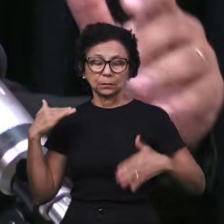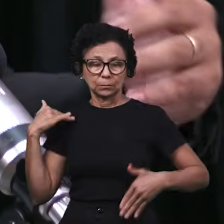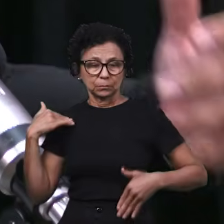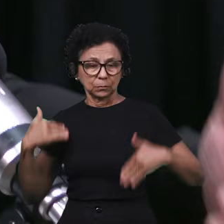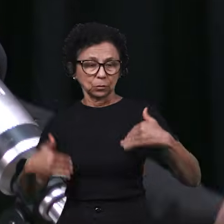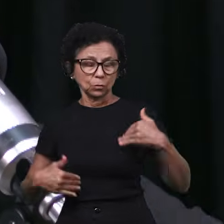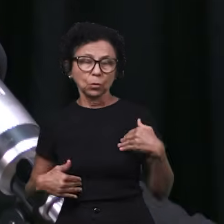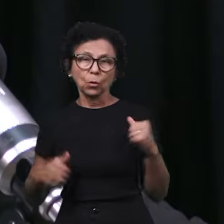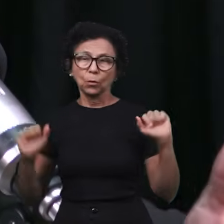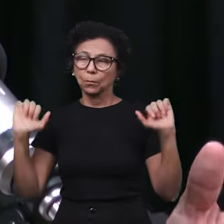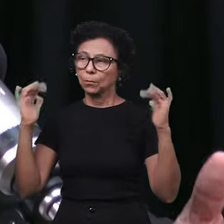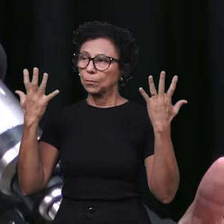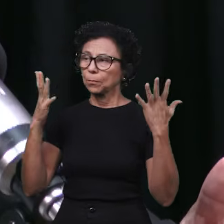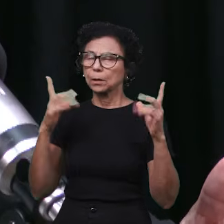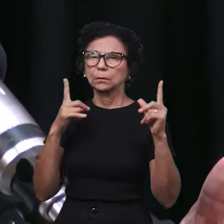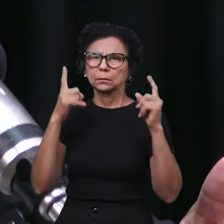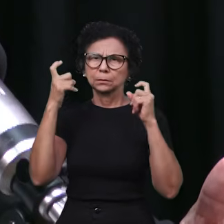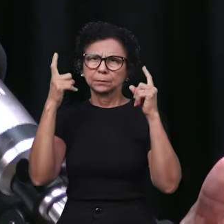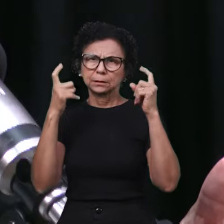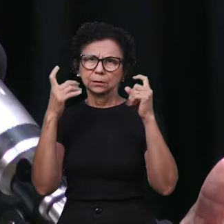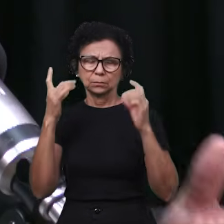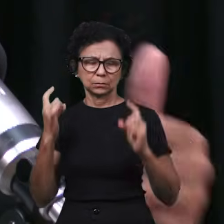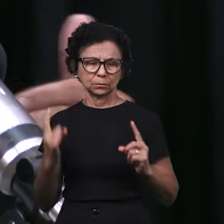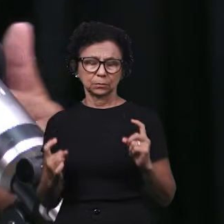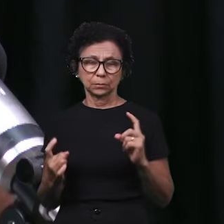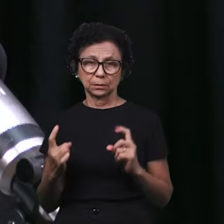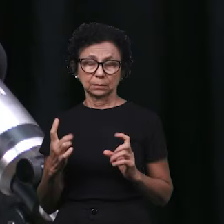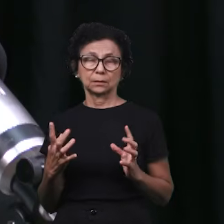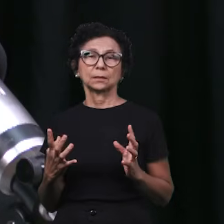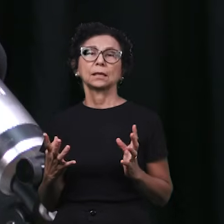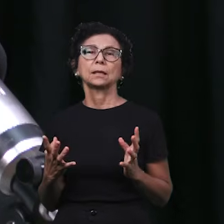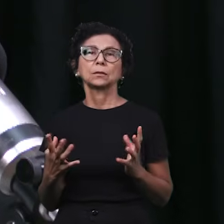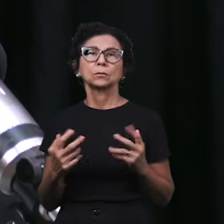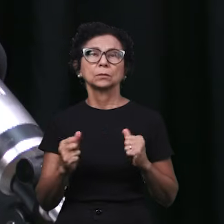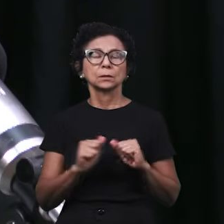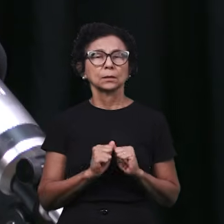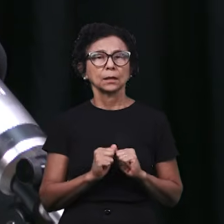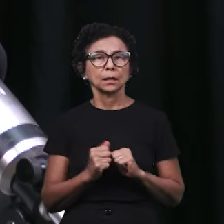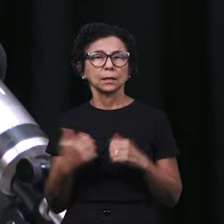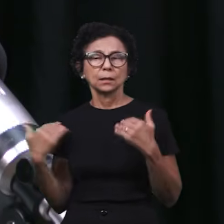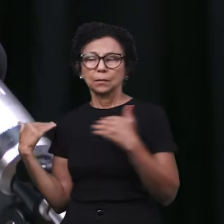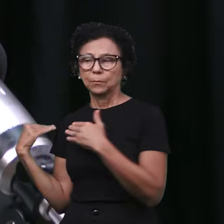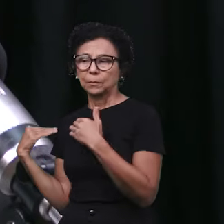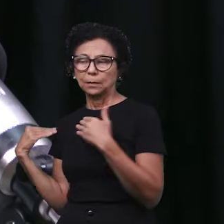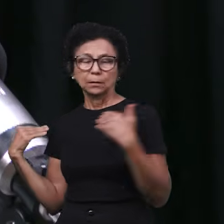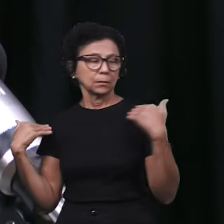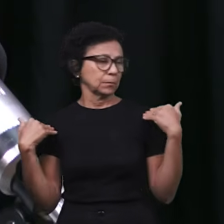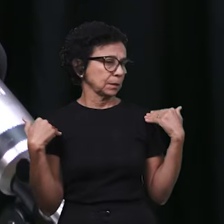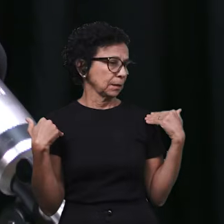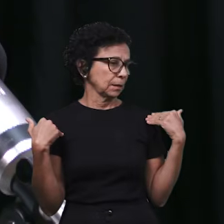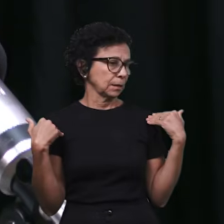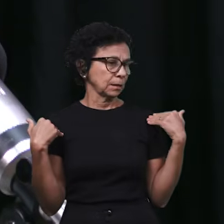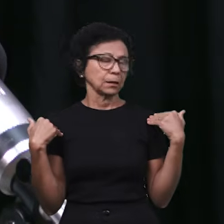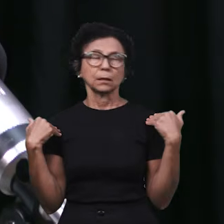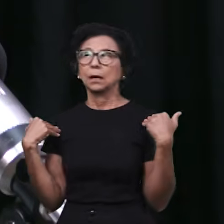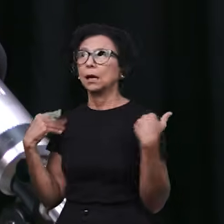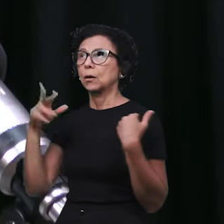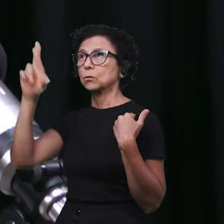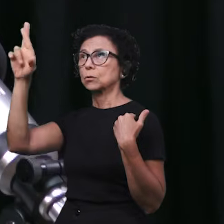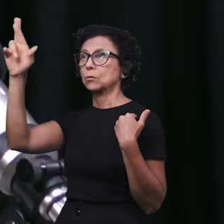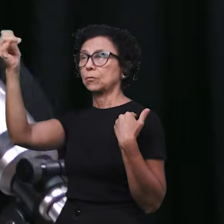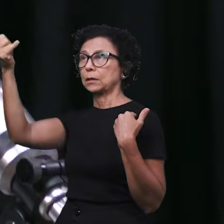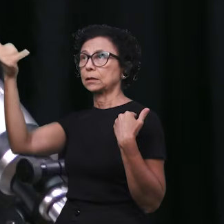a minha expressão facial, a minha incorporação, o meu direcionamento. É o Senhor que está falando, então eu vou falar olhando para